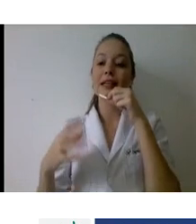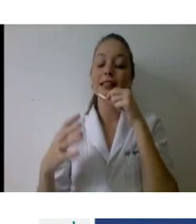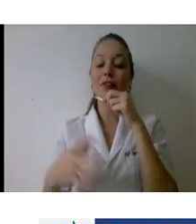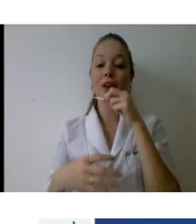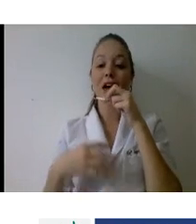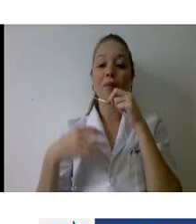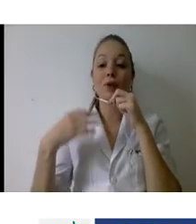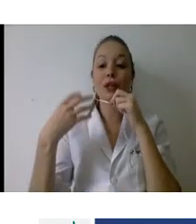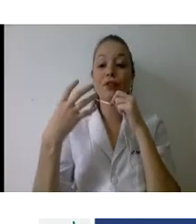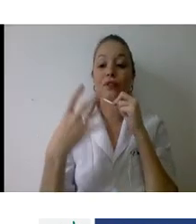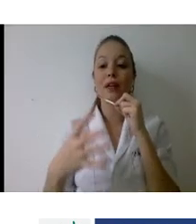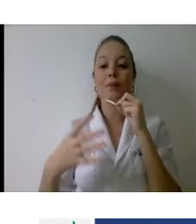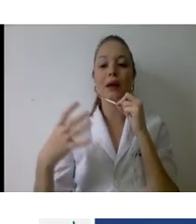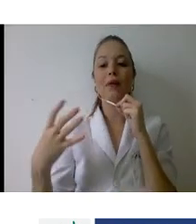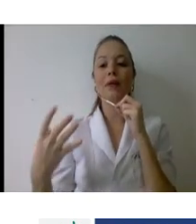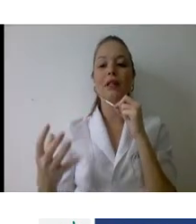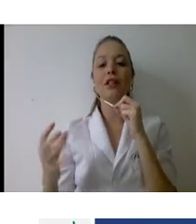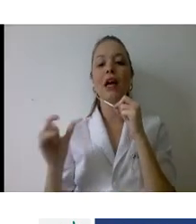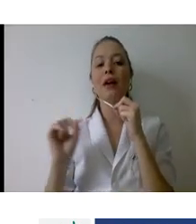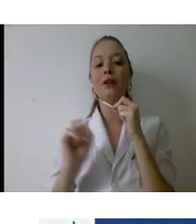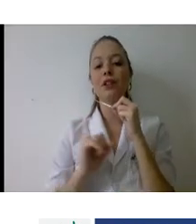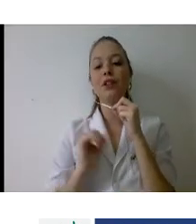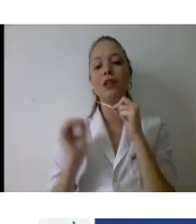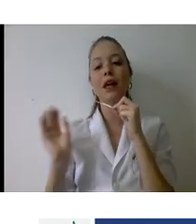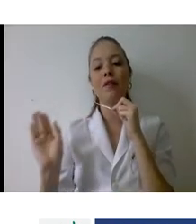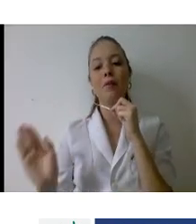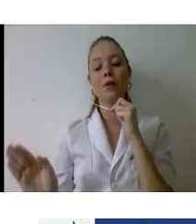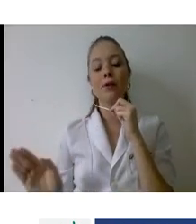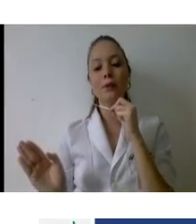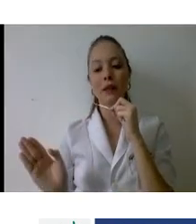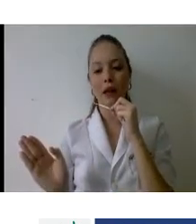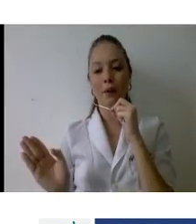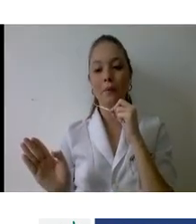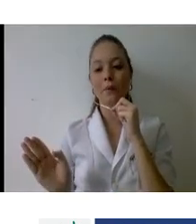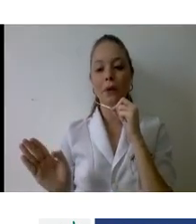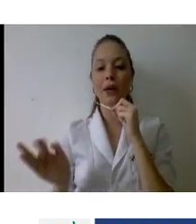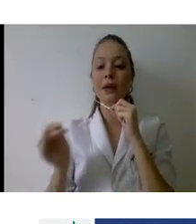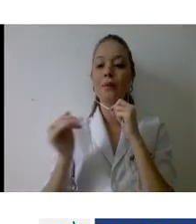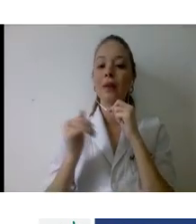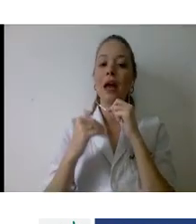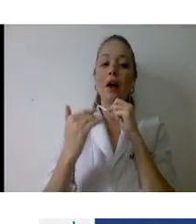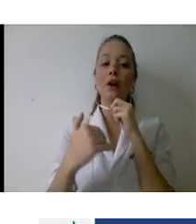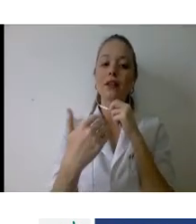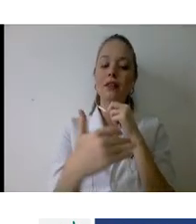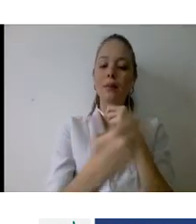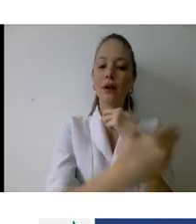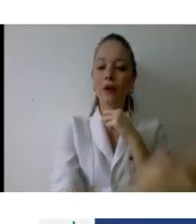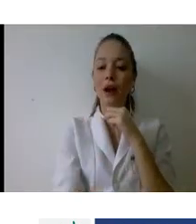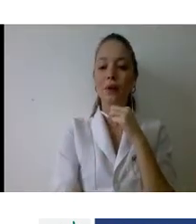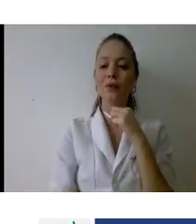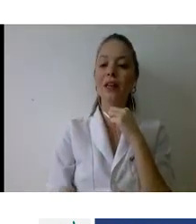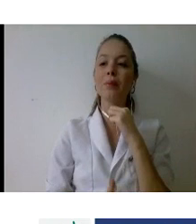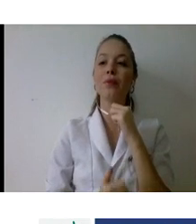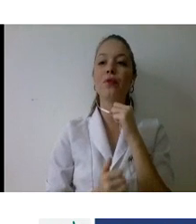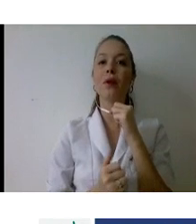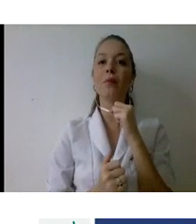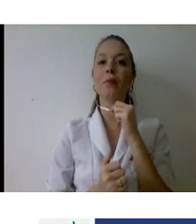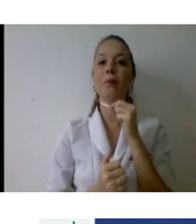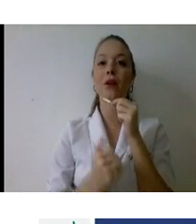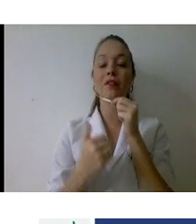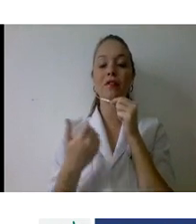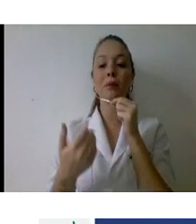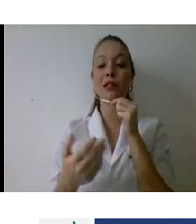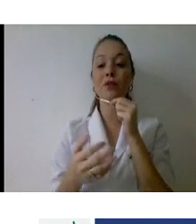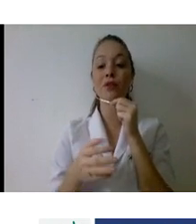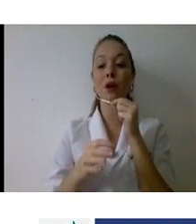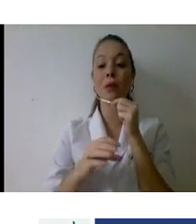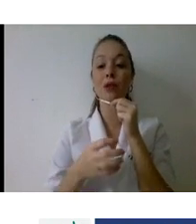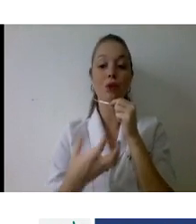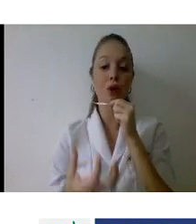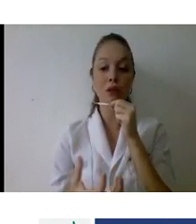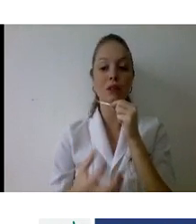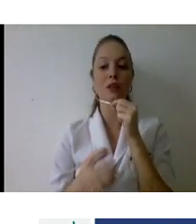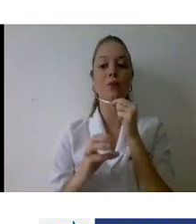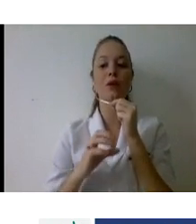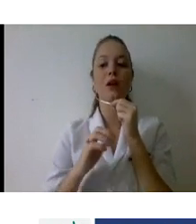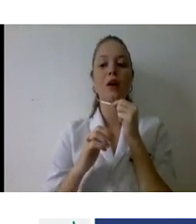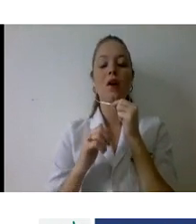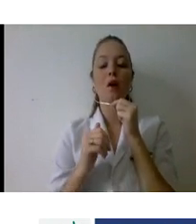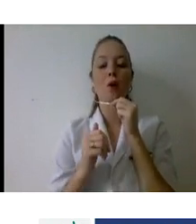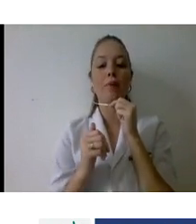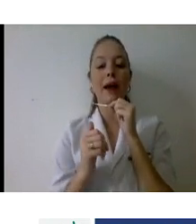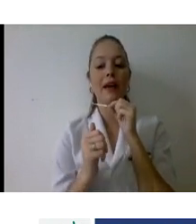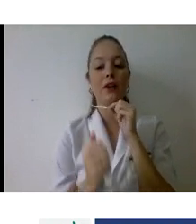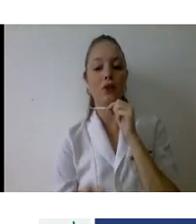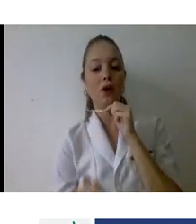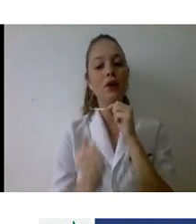inchado. Se ficar muito vermelho e inchado, a gente leva para o hospital, ok? Agora, se melhorar com o tempo, provavelmente foi só uma